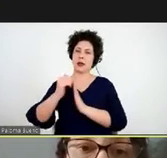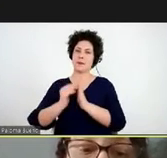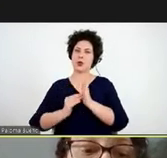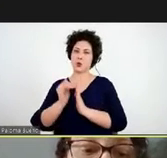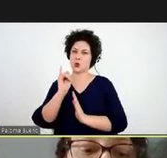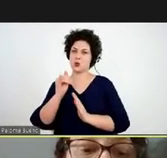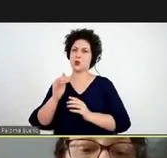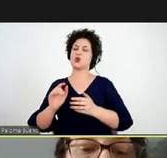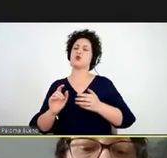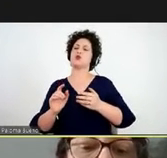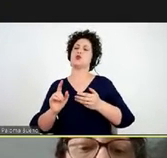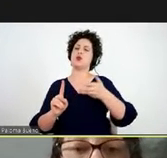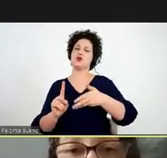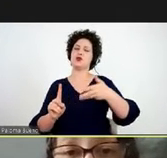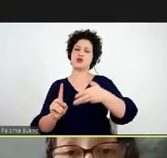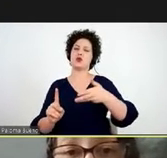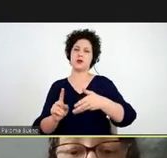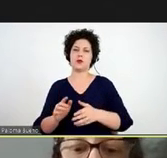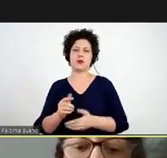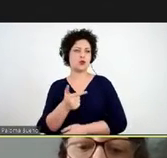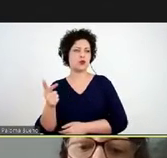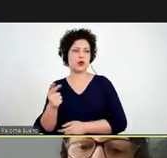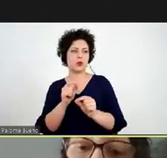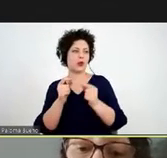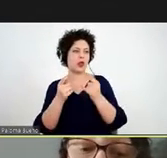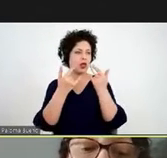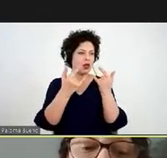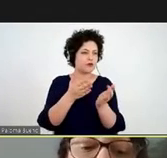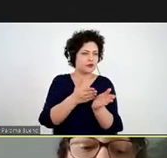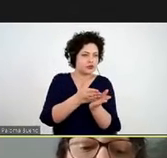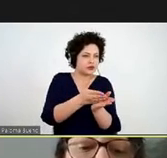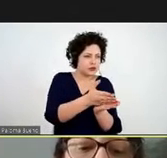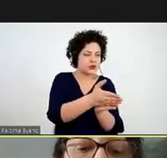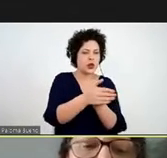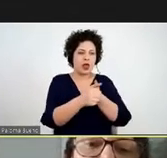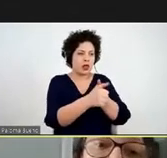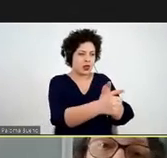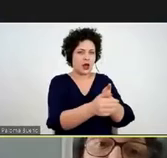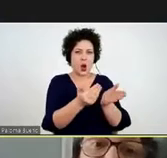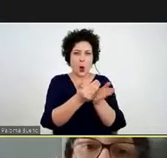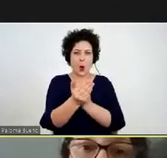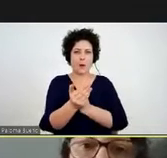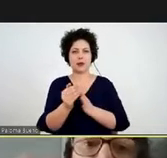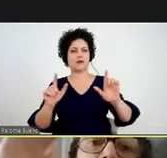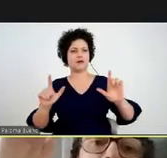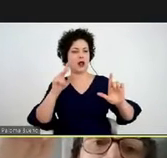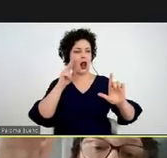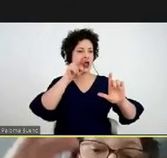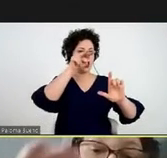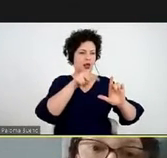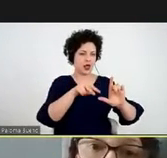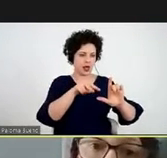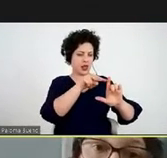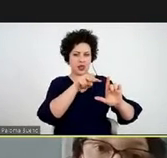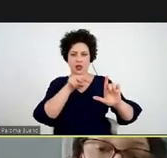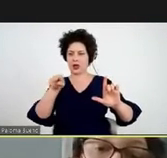um direcionamento para o olhar, como na escrita, indicando que começamos da esquerda para a direita, do alto